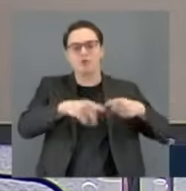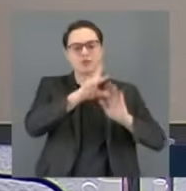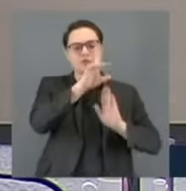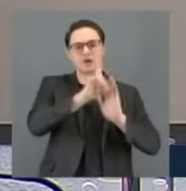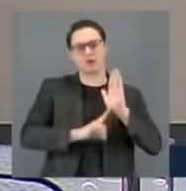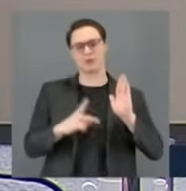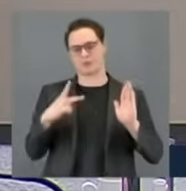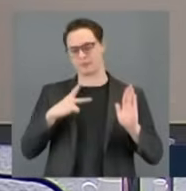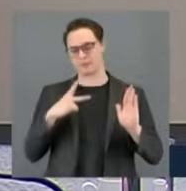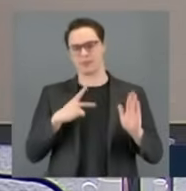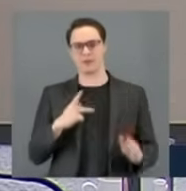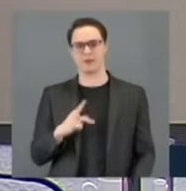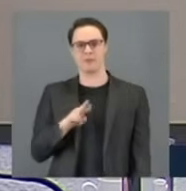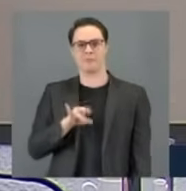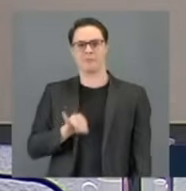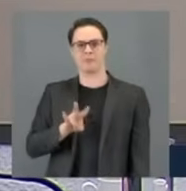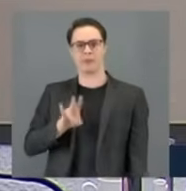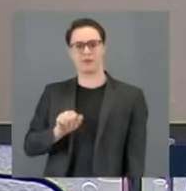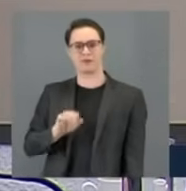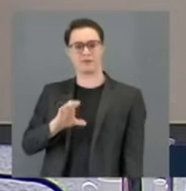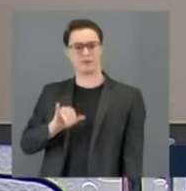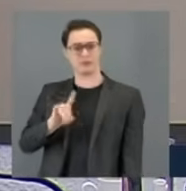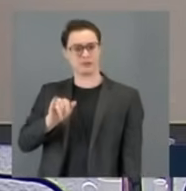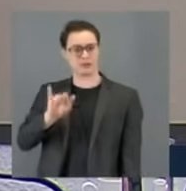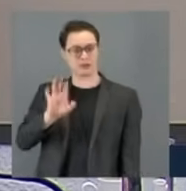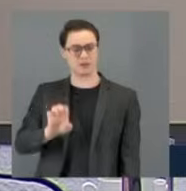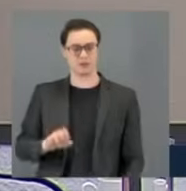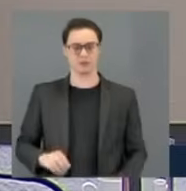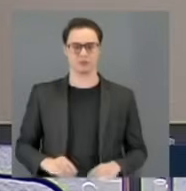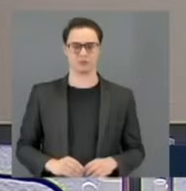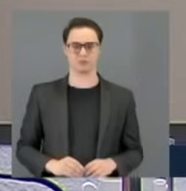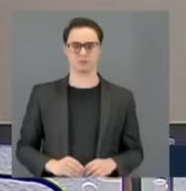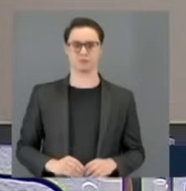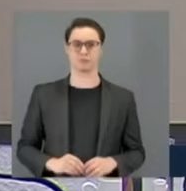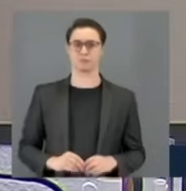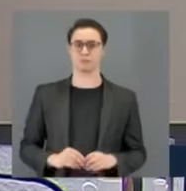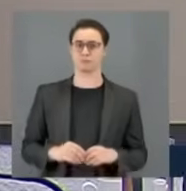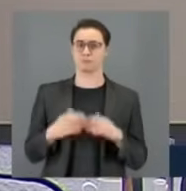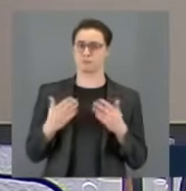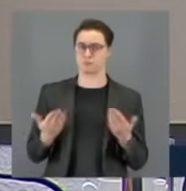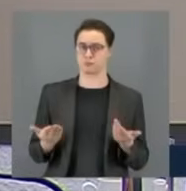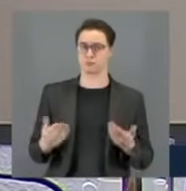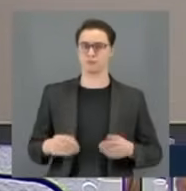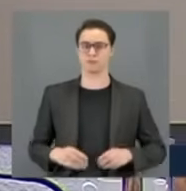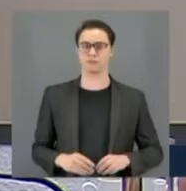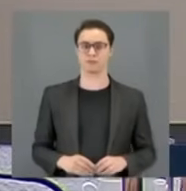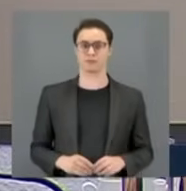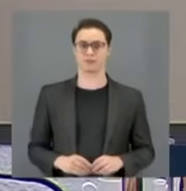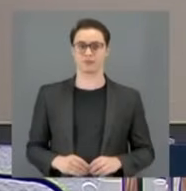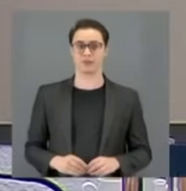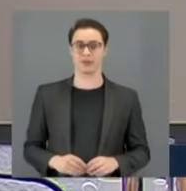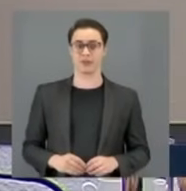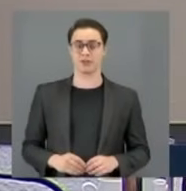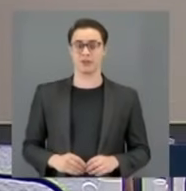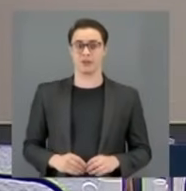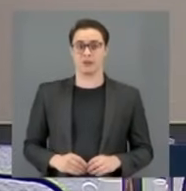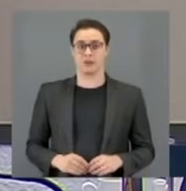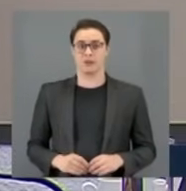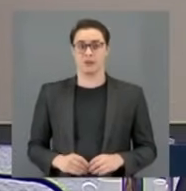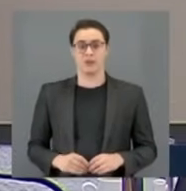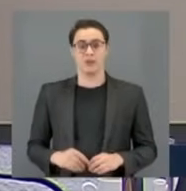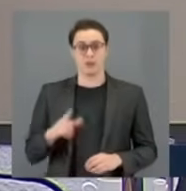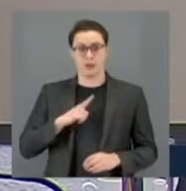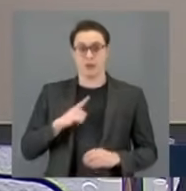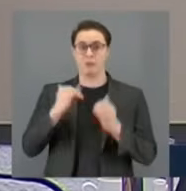privacidade dos cidadãos brasileiros. E graças a esses novos arquivos,